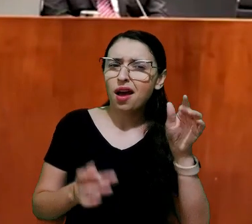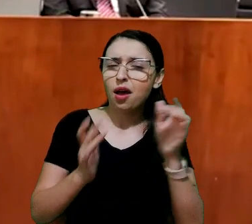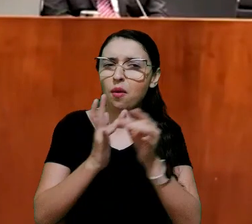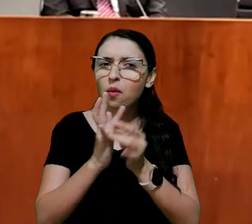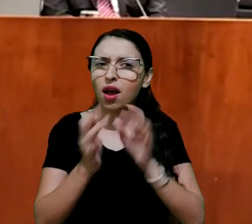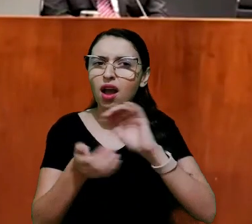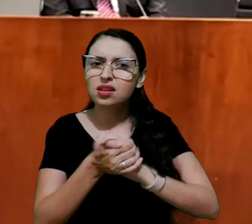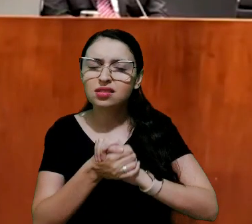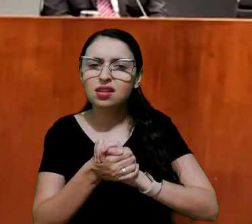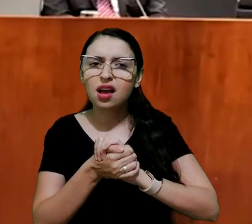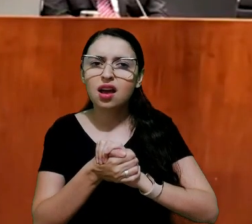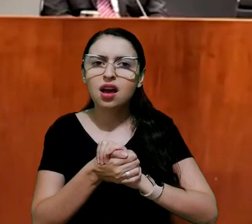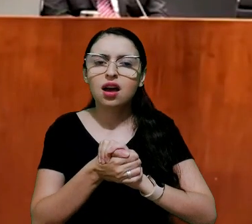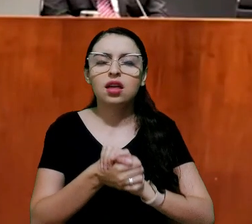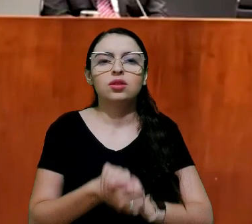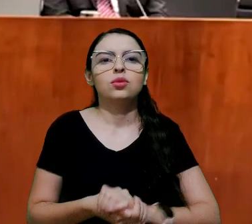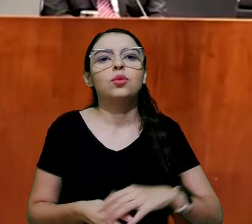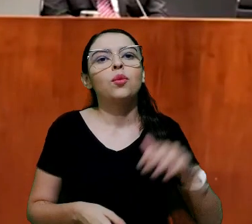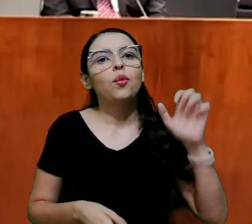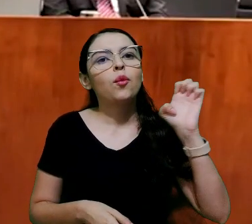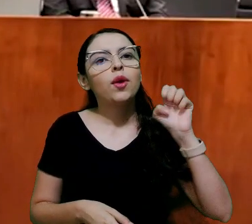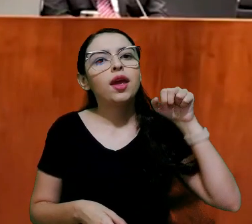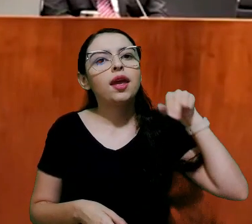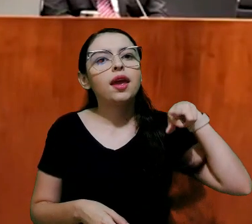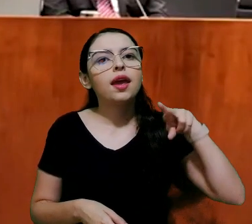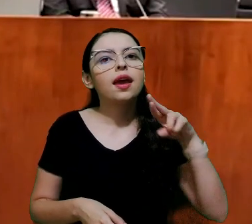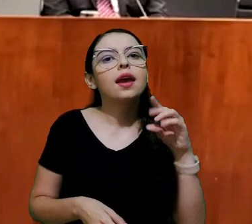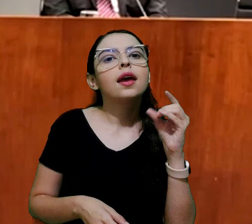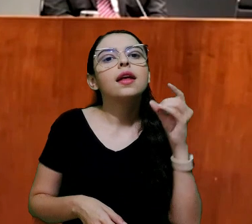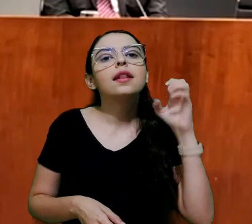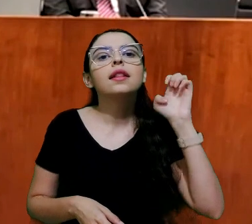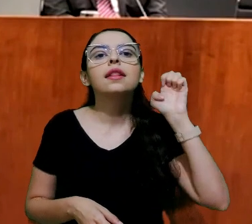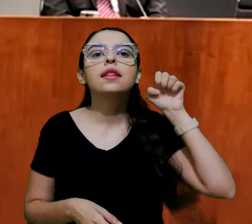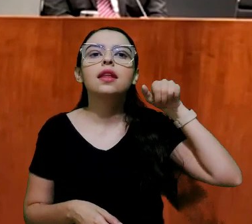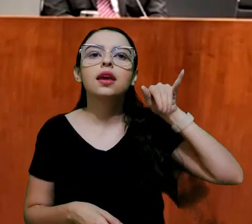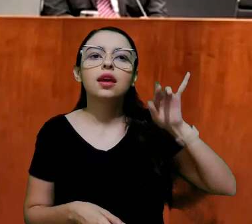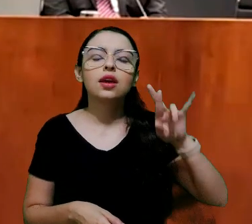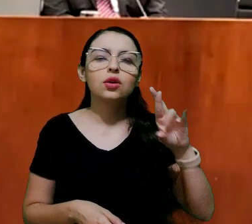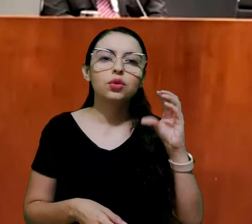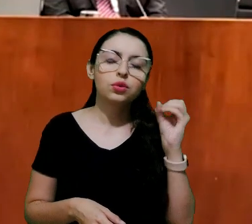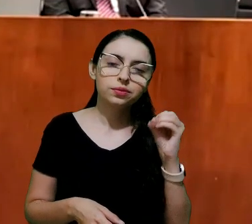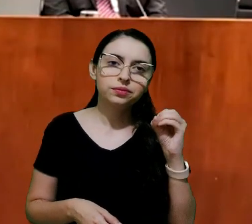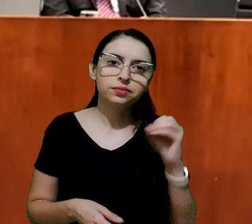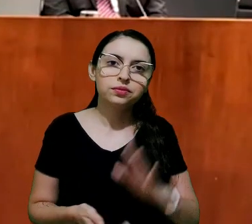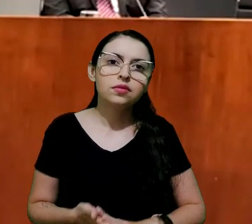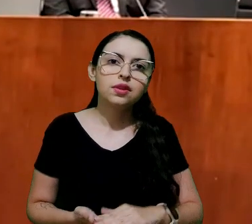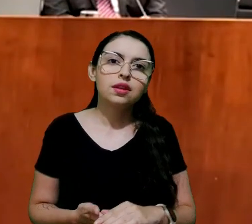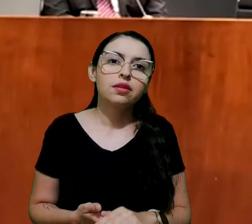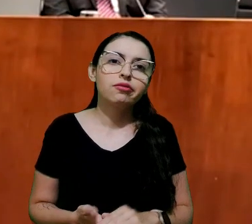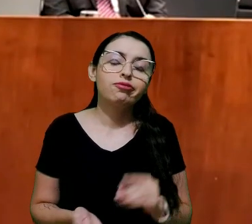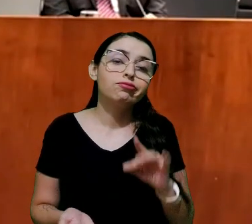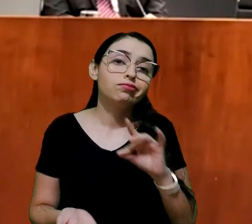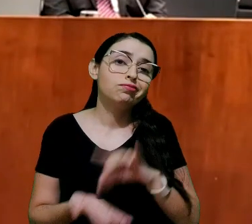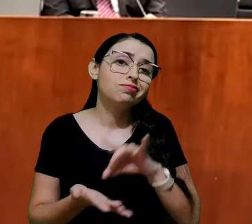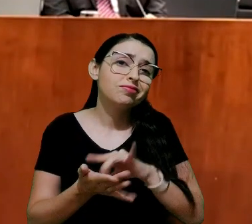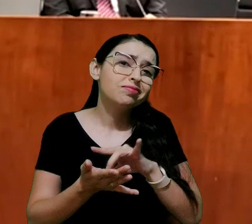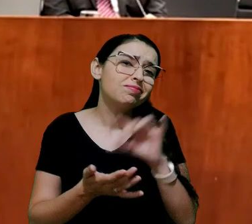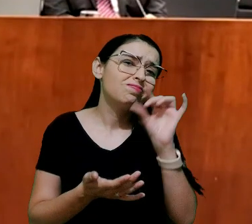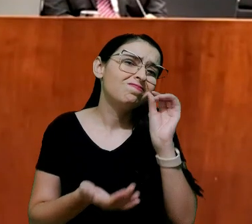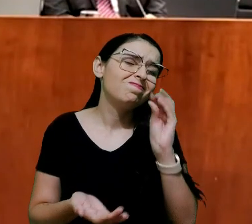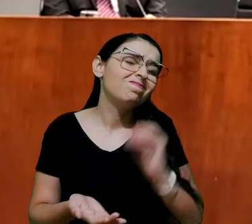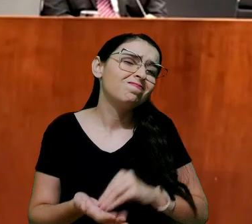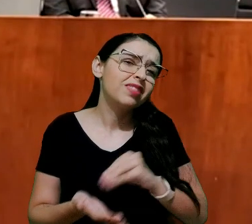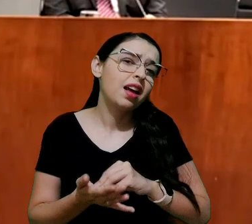e companheiro herdeiro necessário, o fato é que falta um tris para que isso venha a ser